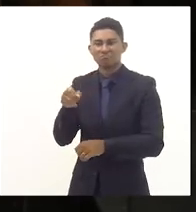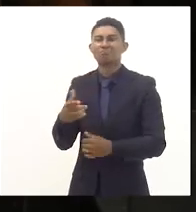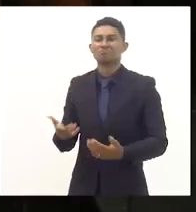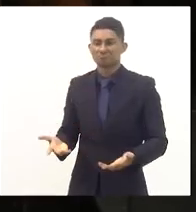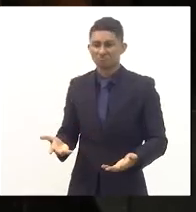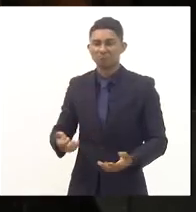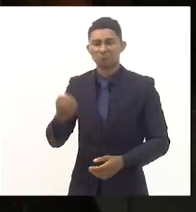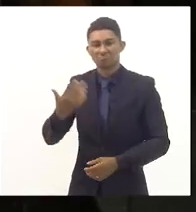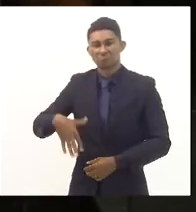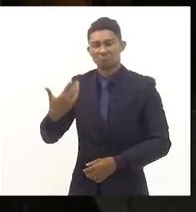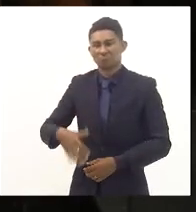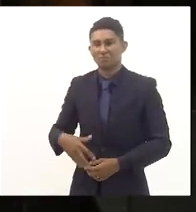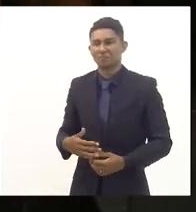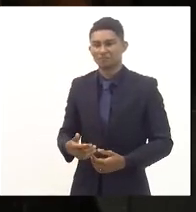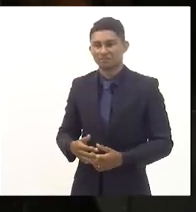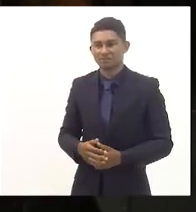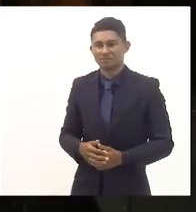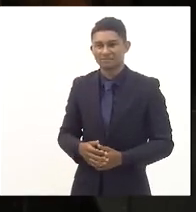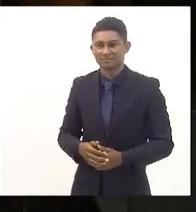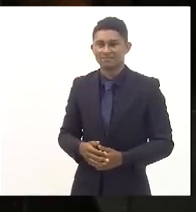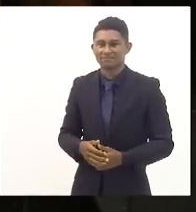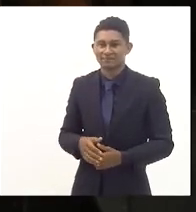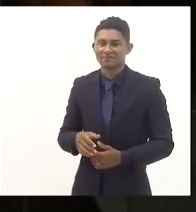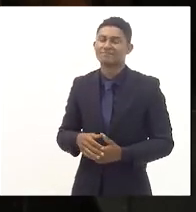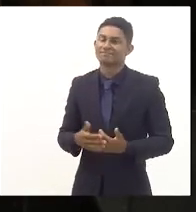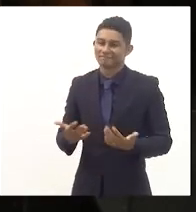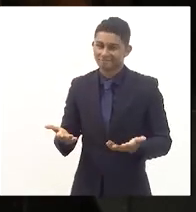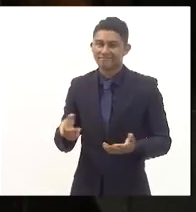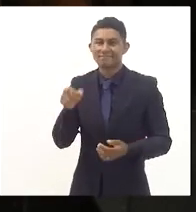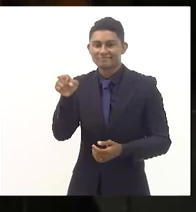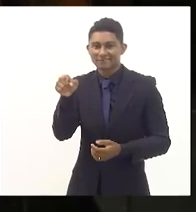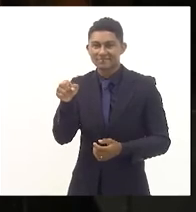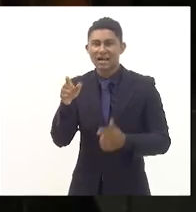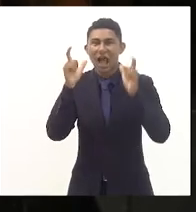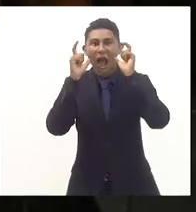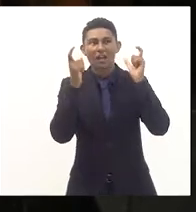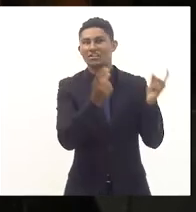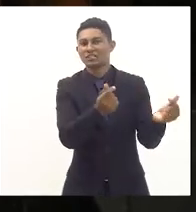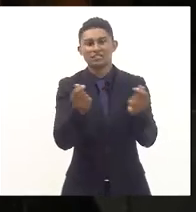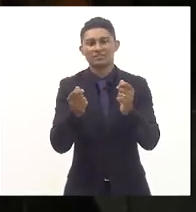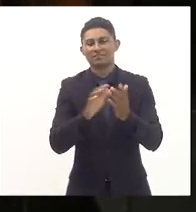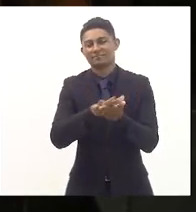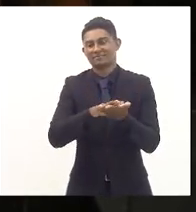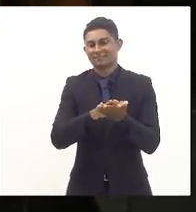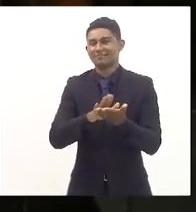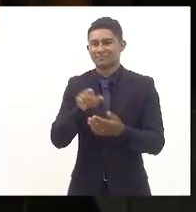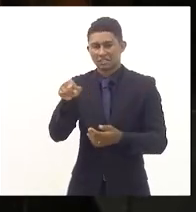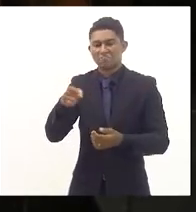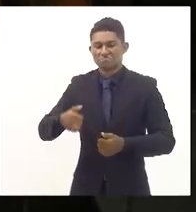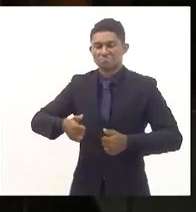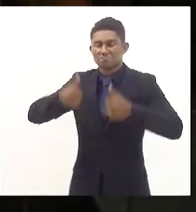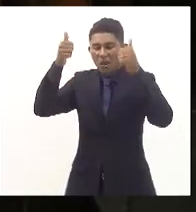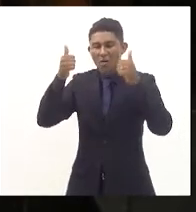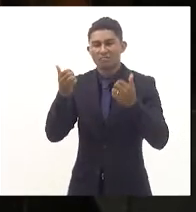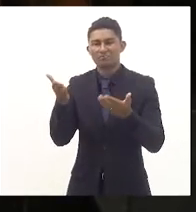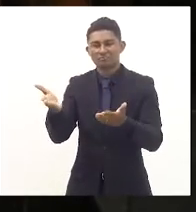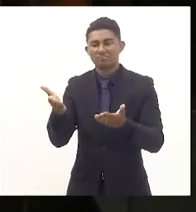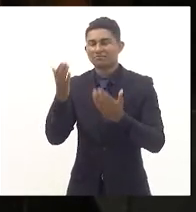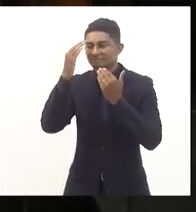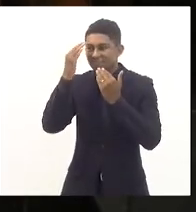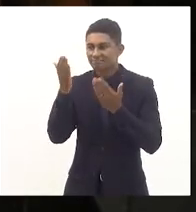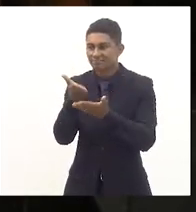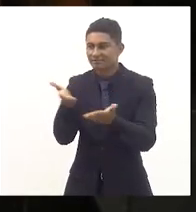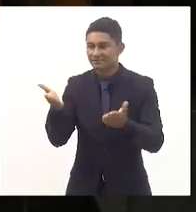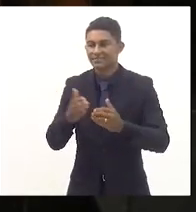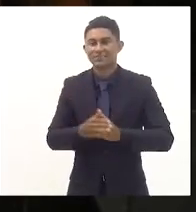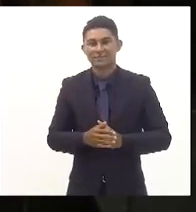ser milionário não tá errado não tá errado né Então como disse passado Escola Naval agradeço a